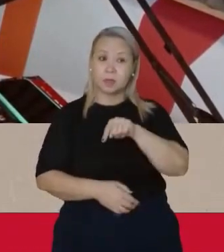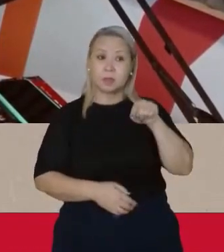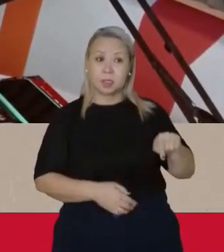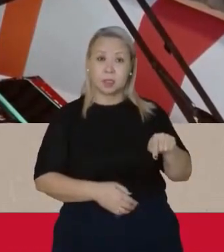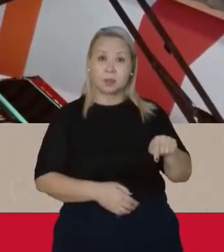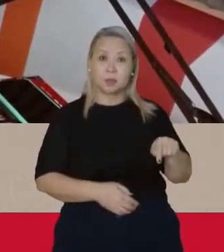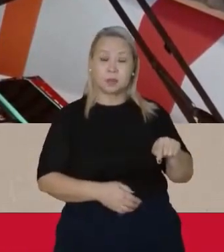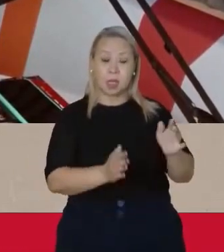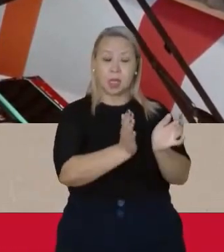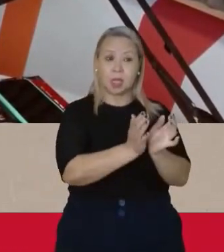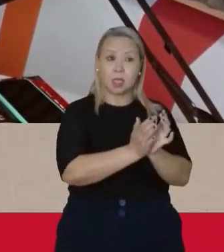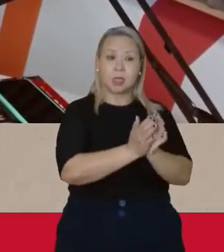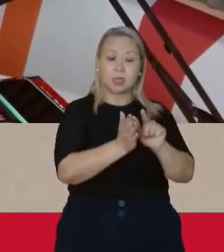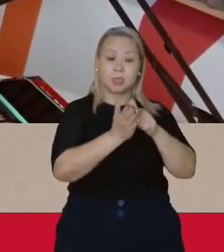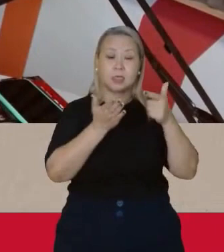evangélica.